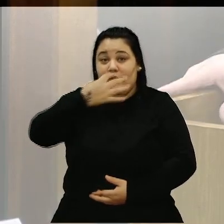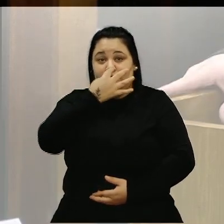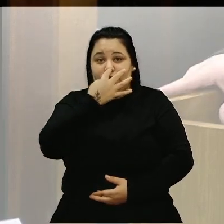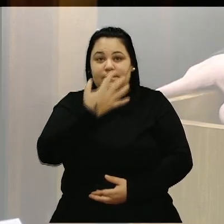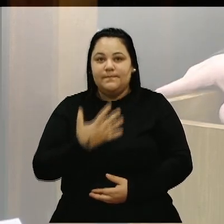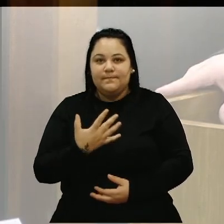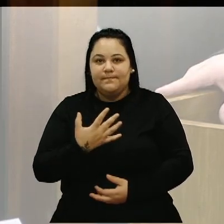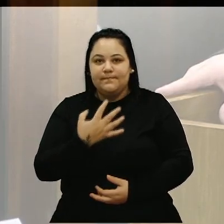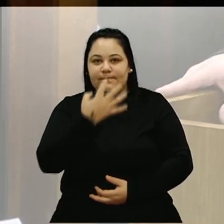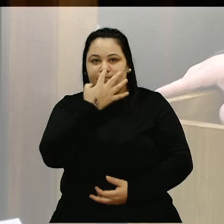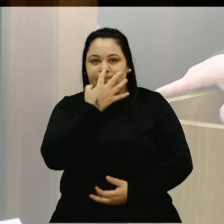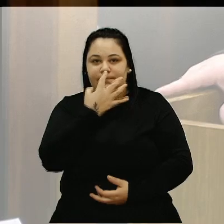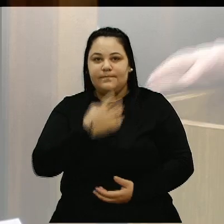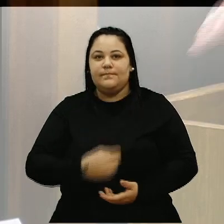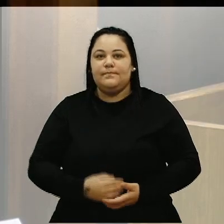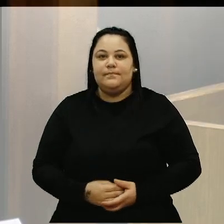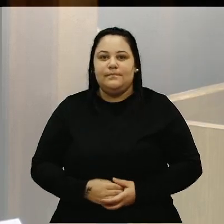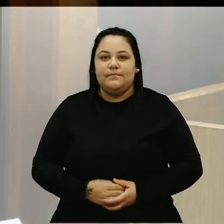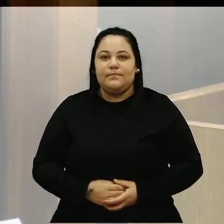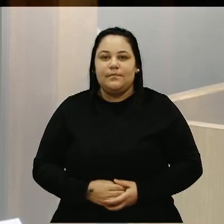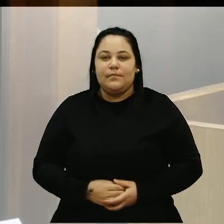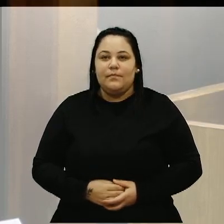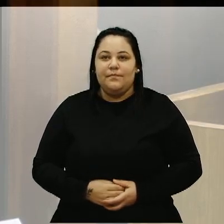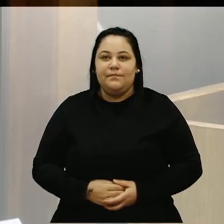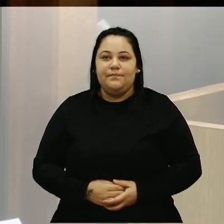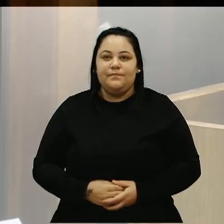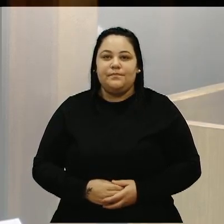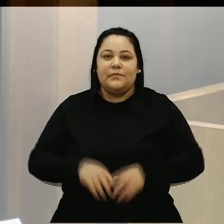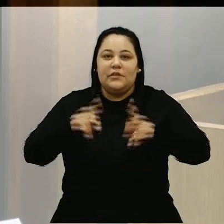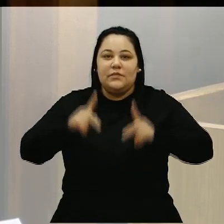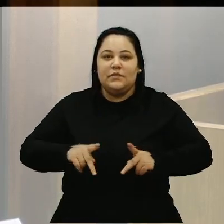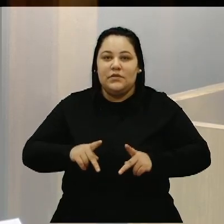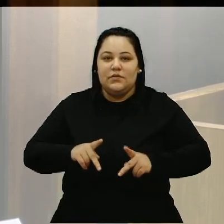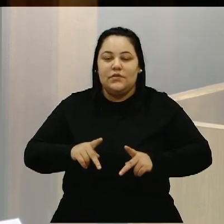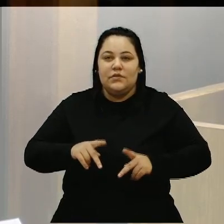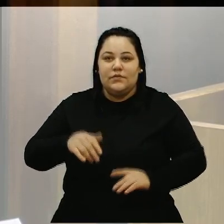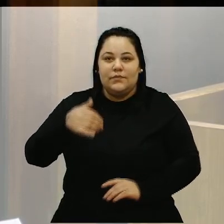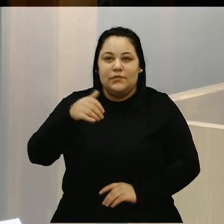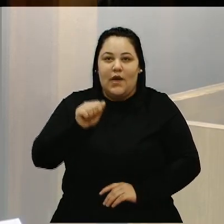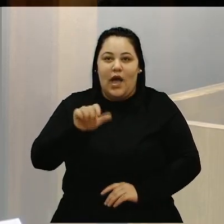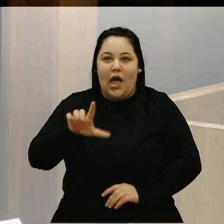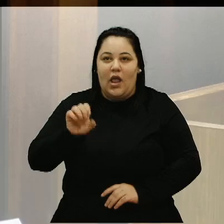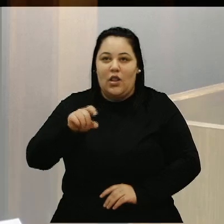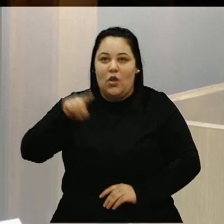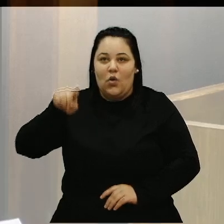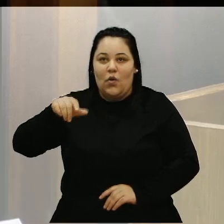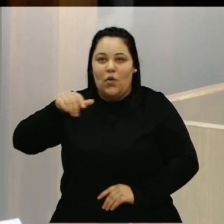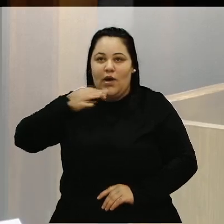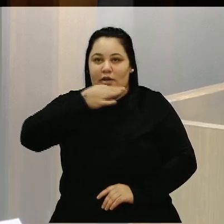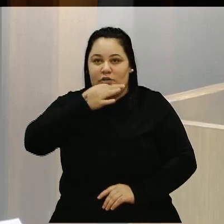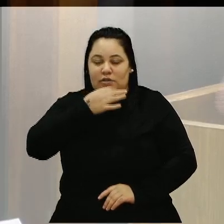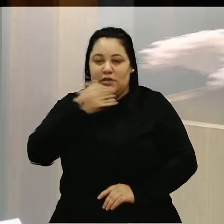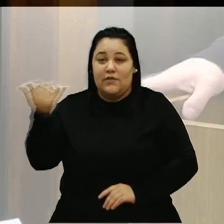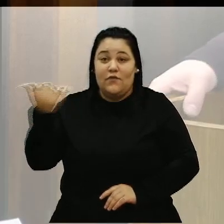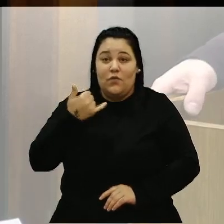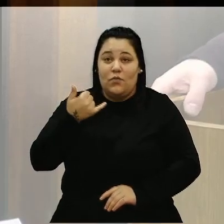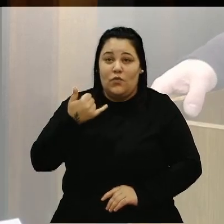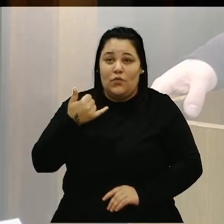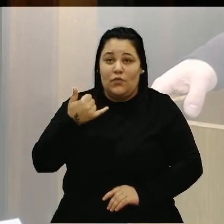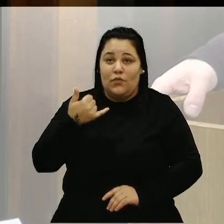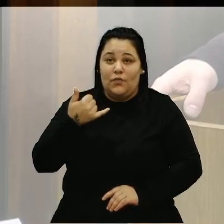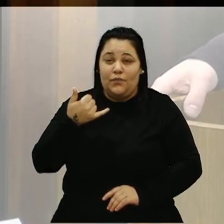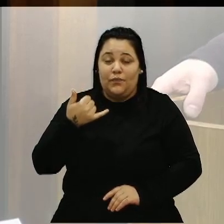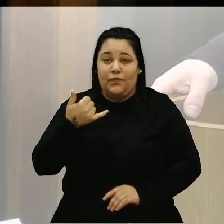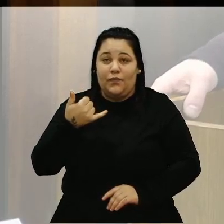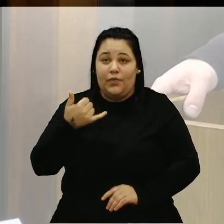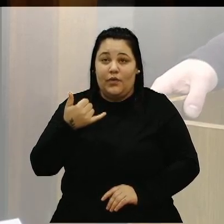pasmem. O pessoal da Locaxias nos informou que a informação que se tem do setor de